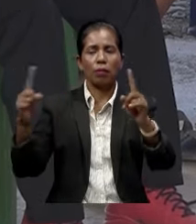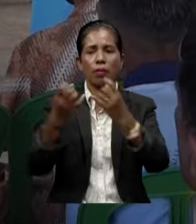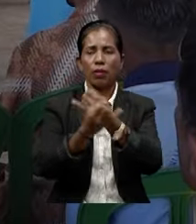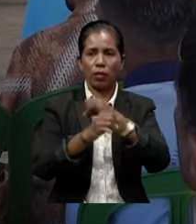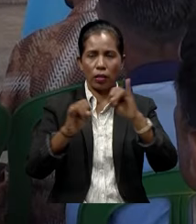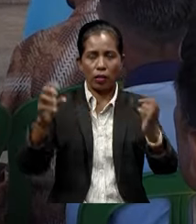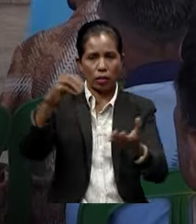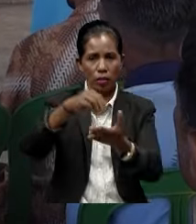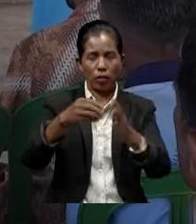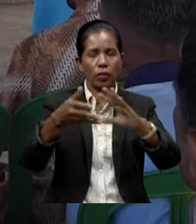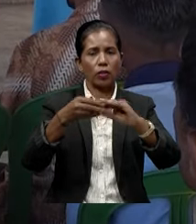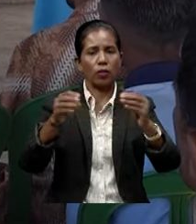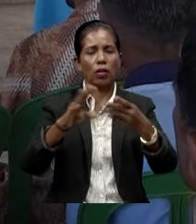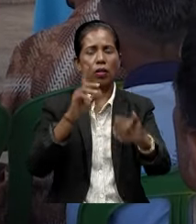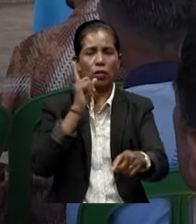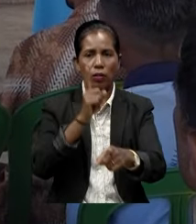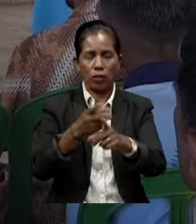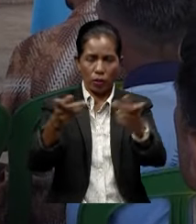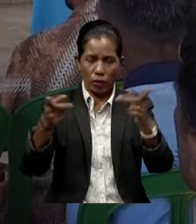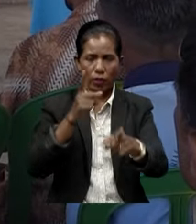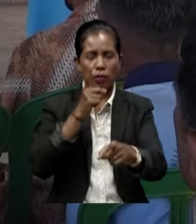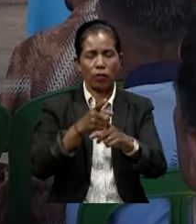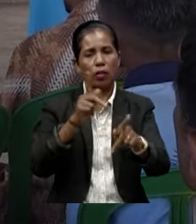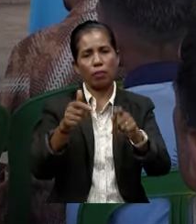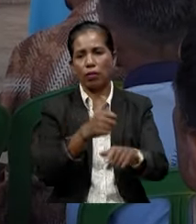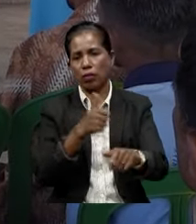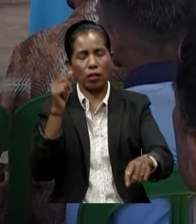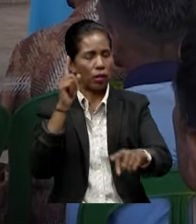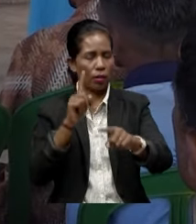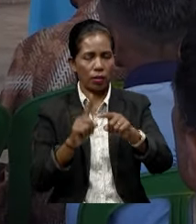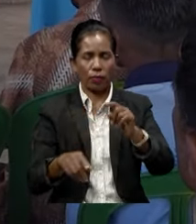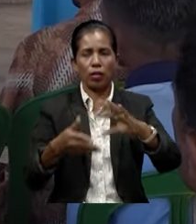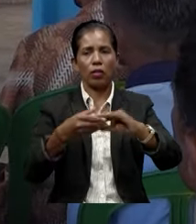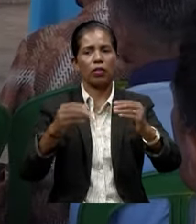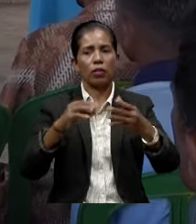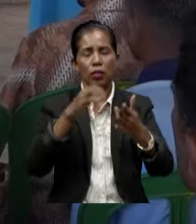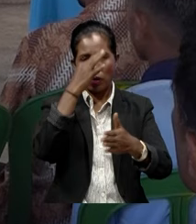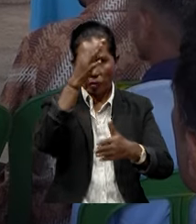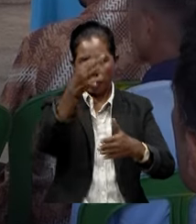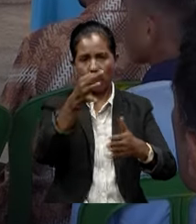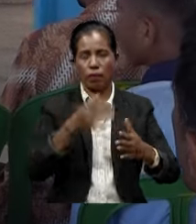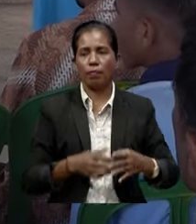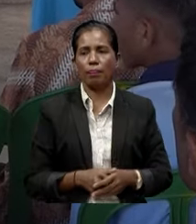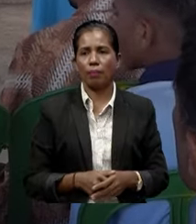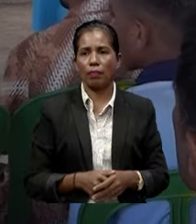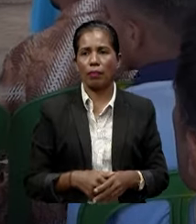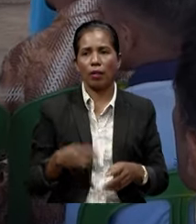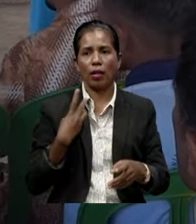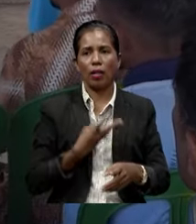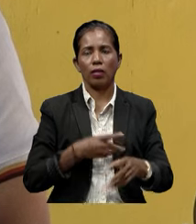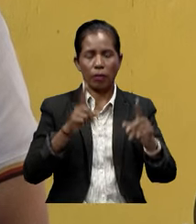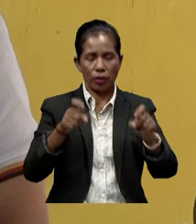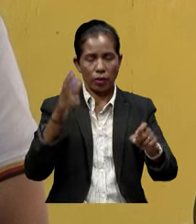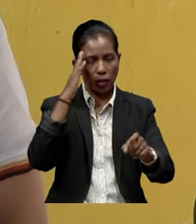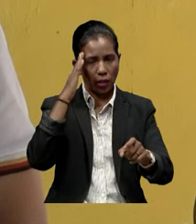tau história lolos e ha fatin los, atu ema seluk la bele manipula história e ha futuro. Tanema que se precisa hatan história.